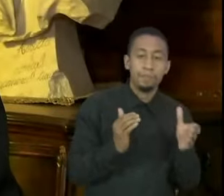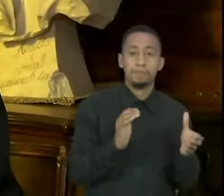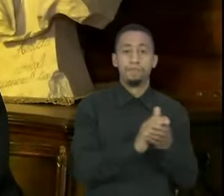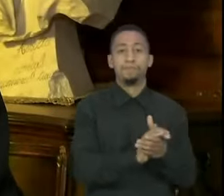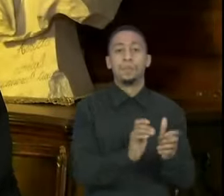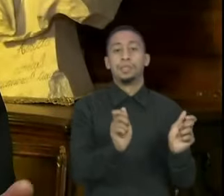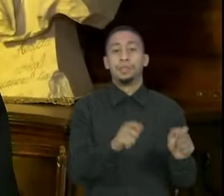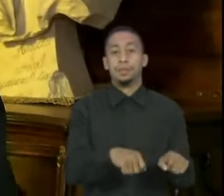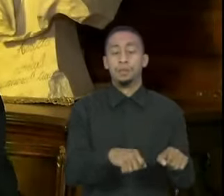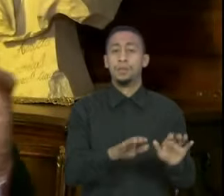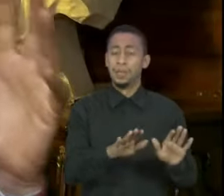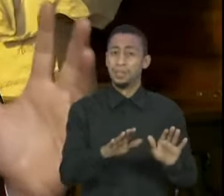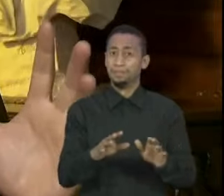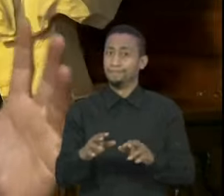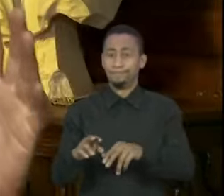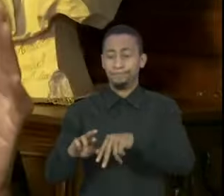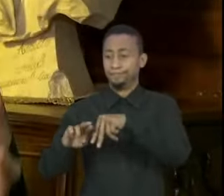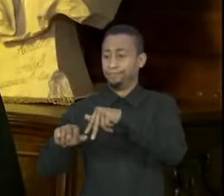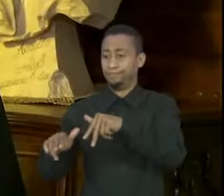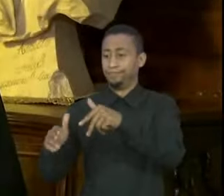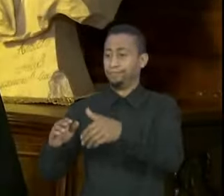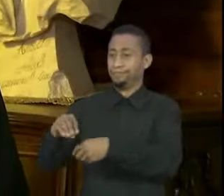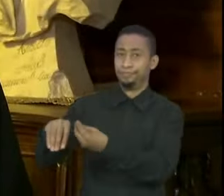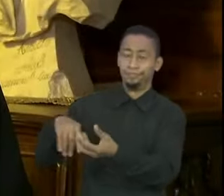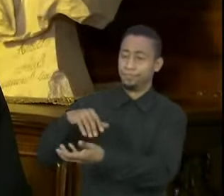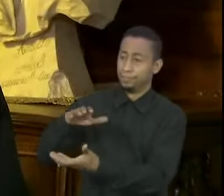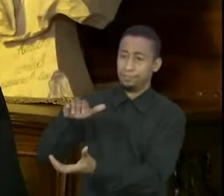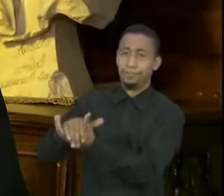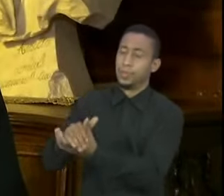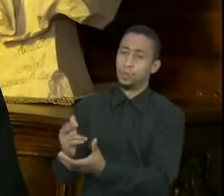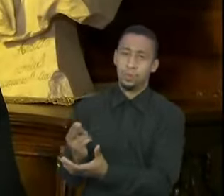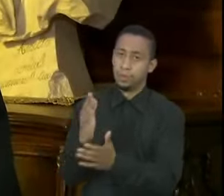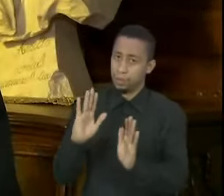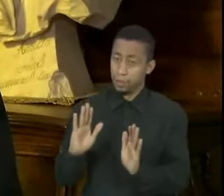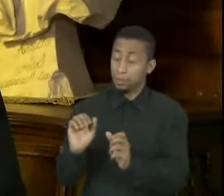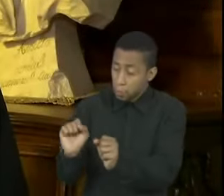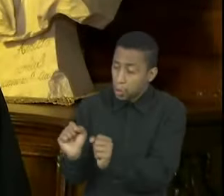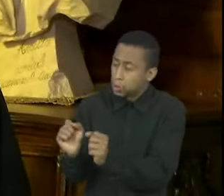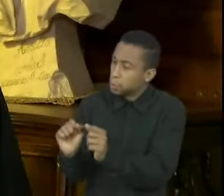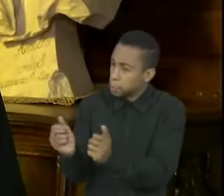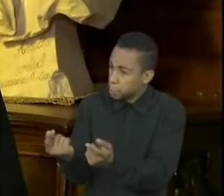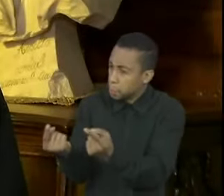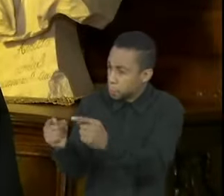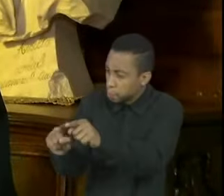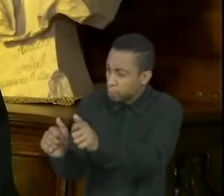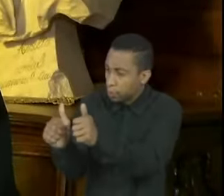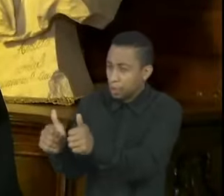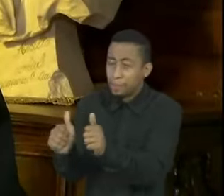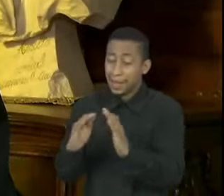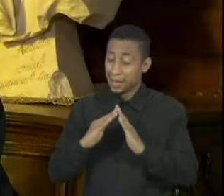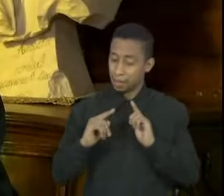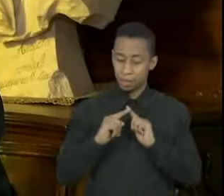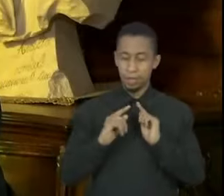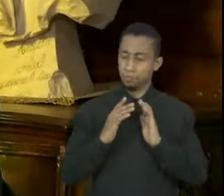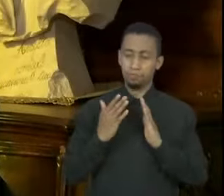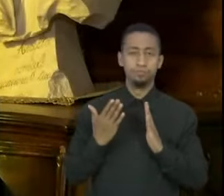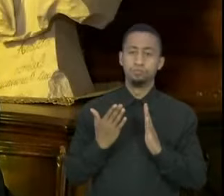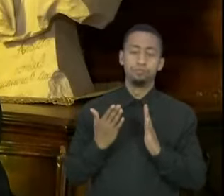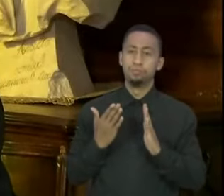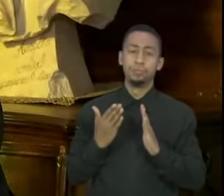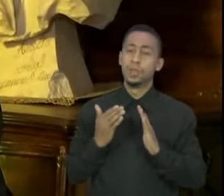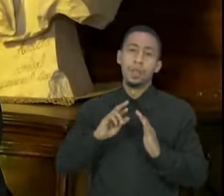Então o que seja uniões fecharam e como quiserem mas para a igreja não é casamento e portanto